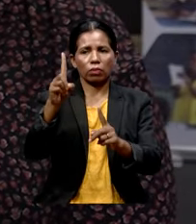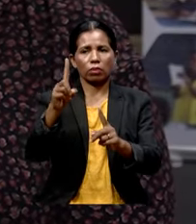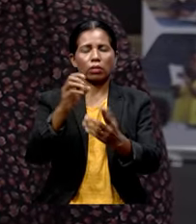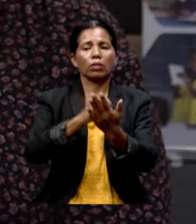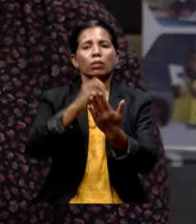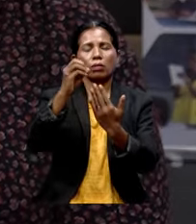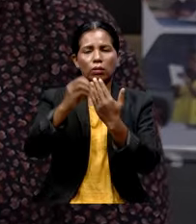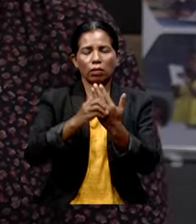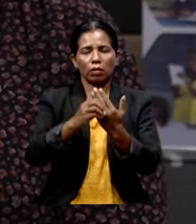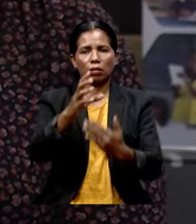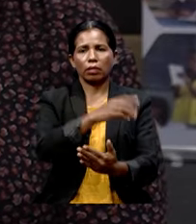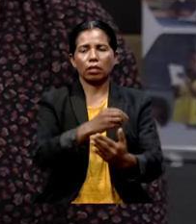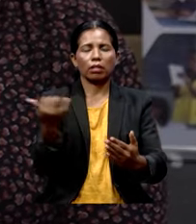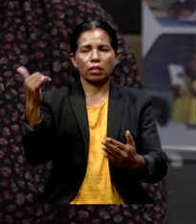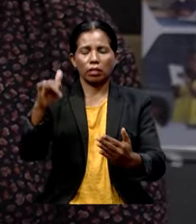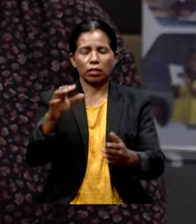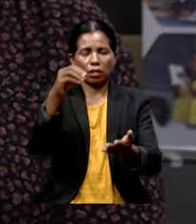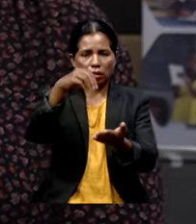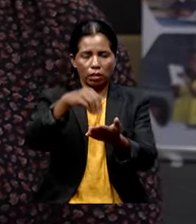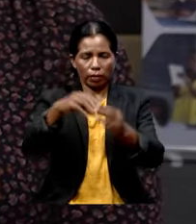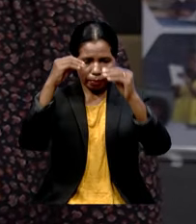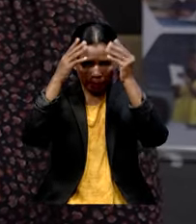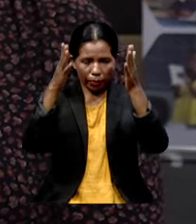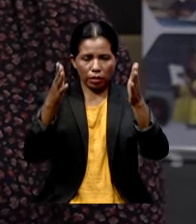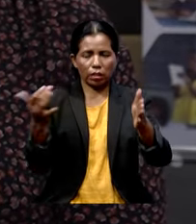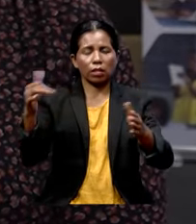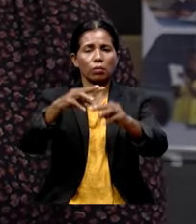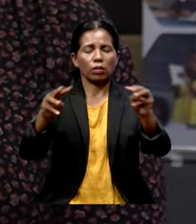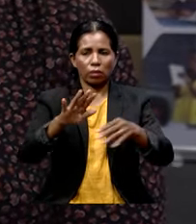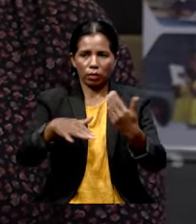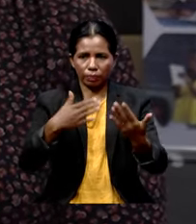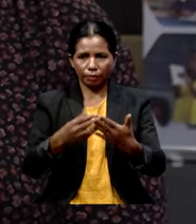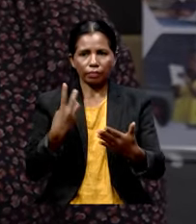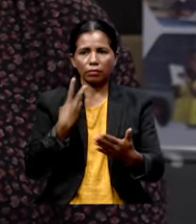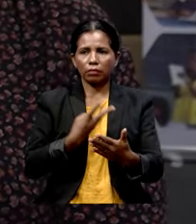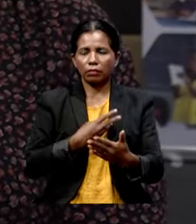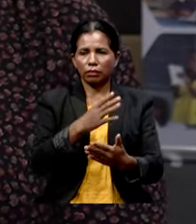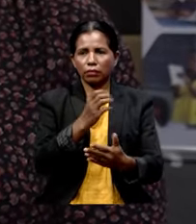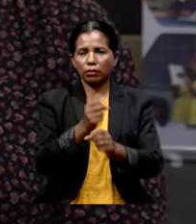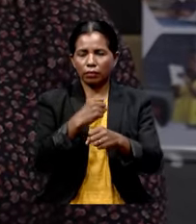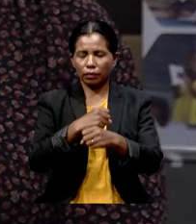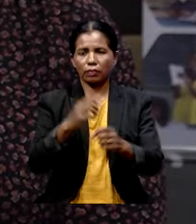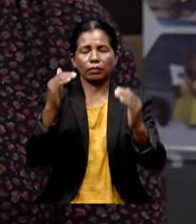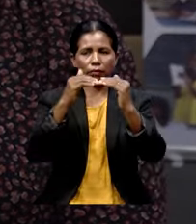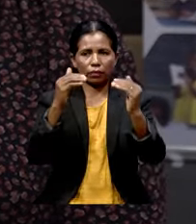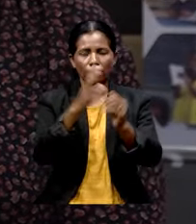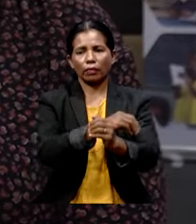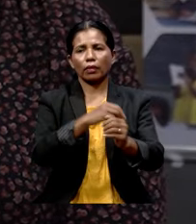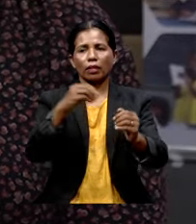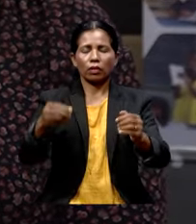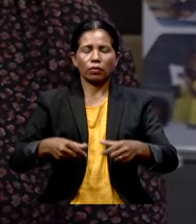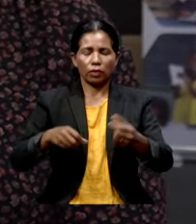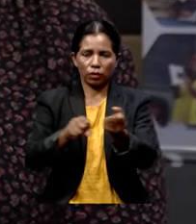outubro. De 1 de outubro se halo colocação ba município hototo e amimos halo na encontro ho pambalu husu a ser continua fo